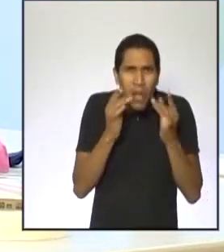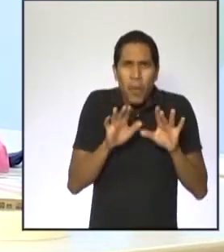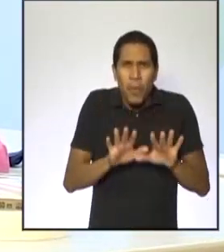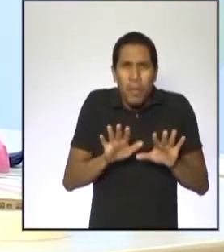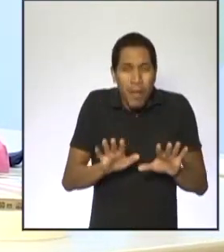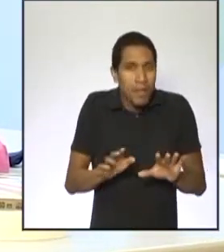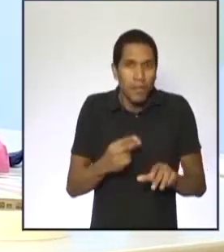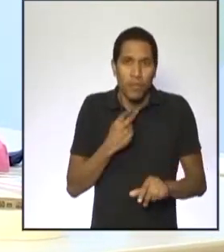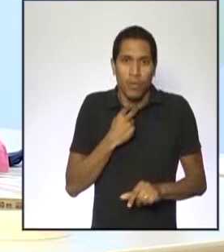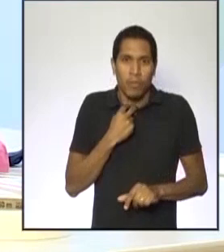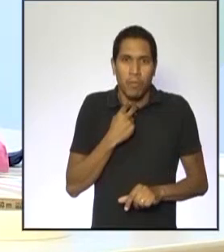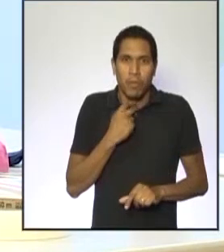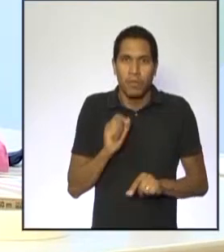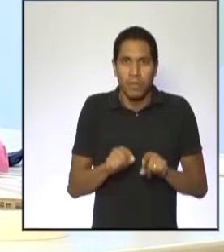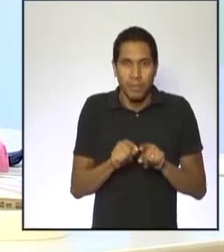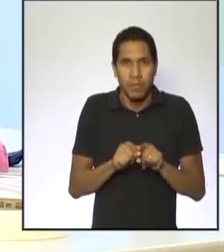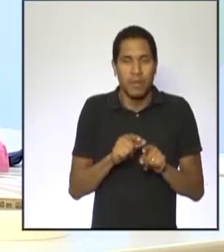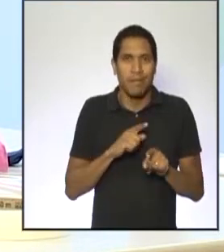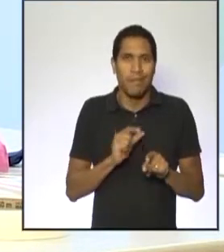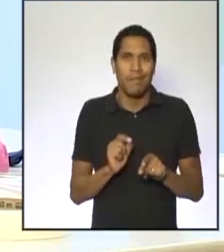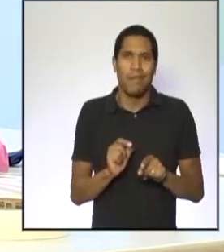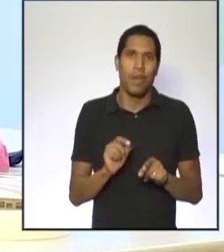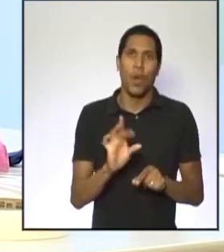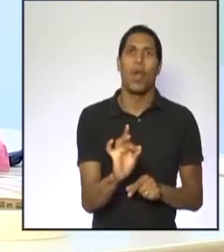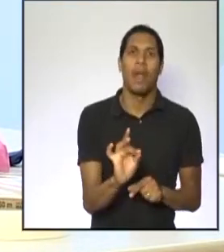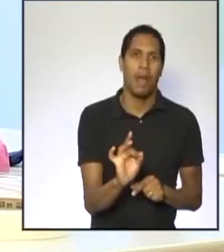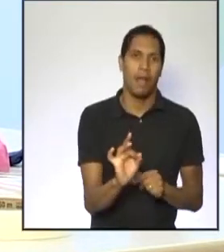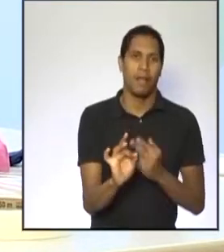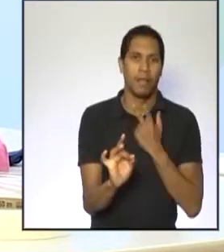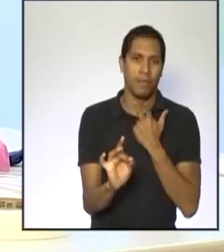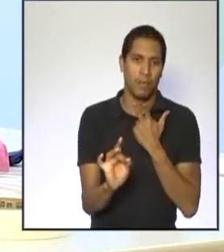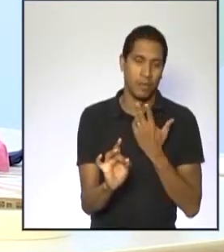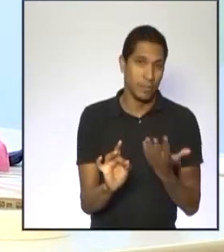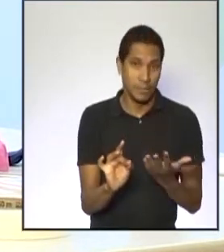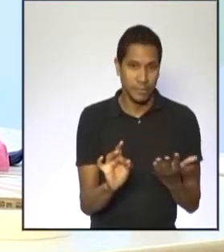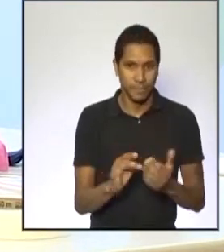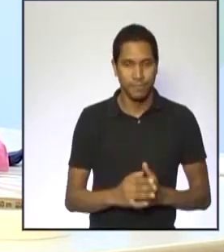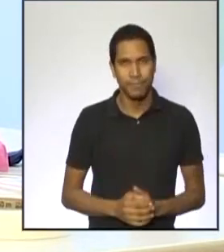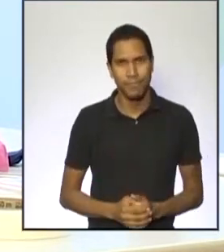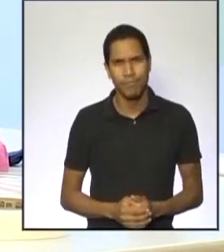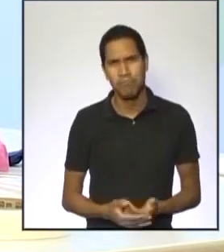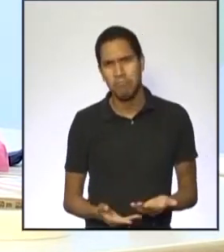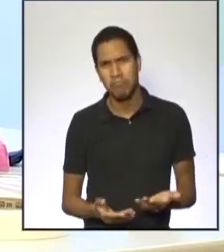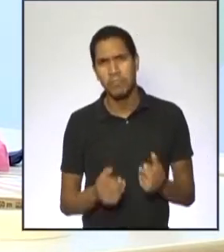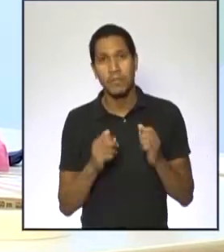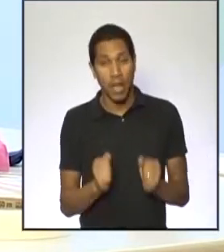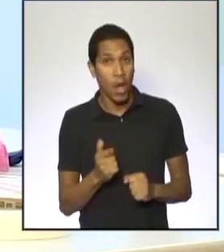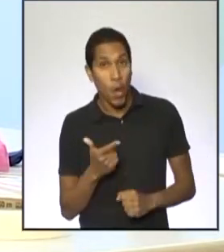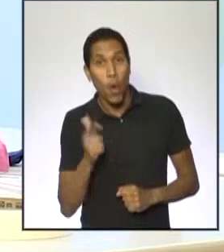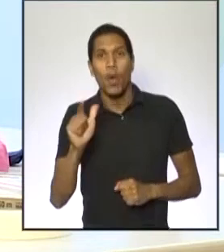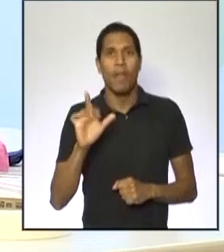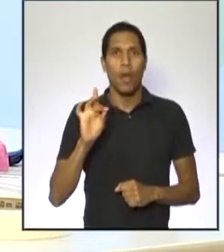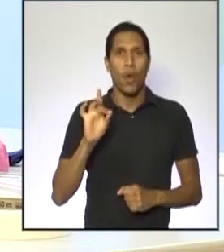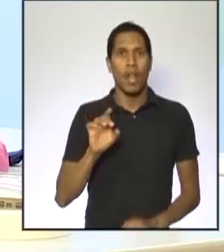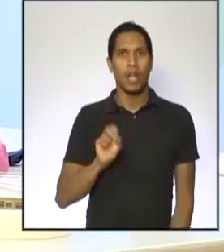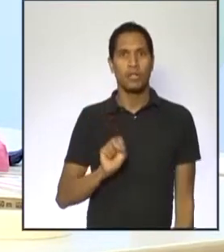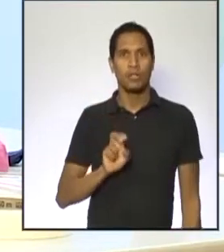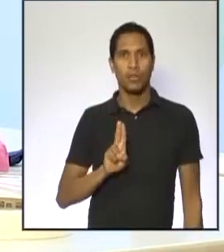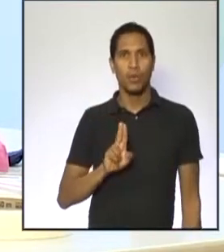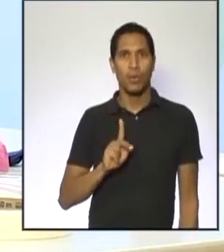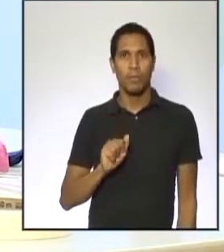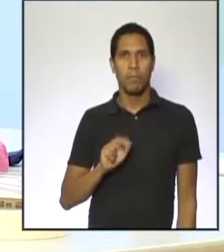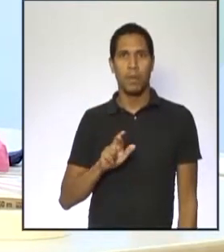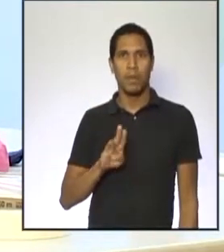não colar, para que ele não caísse na cola quente. Professora, eu posso fazer também com Super Bonder? Pode fazer com Super